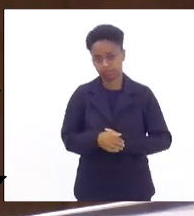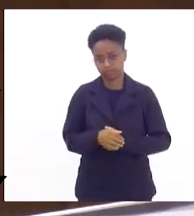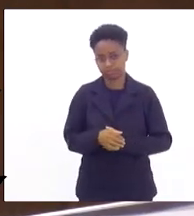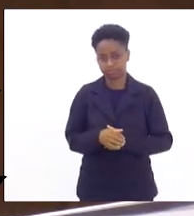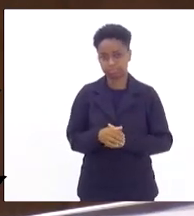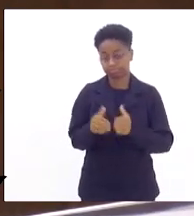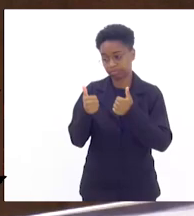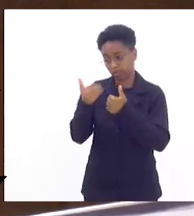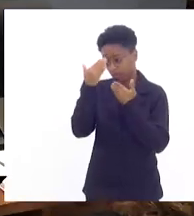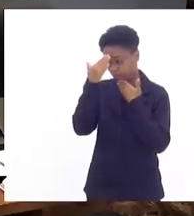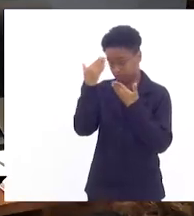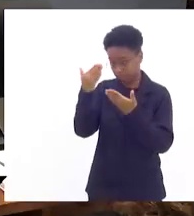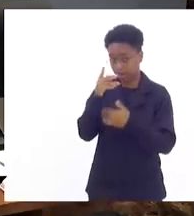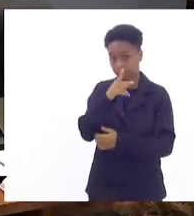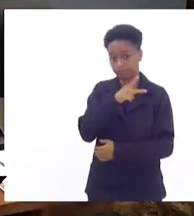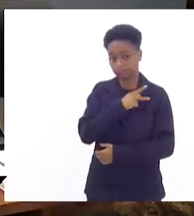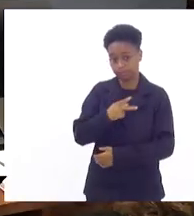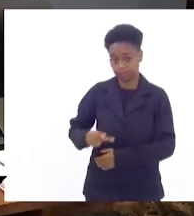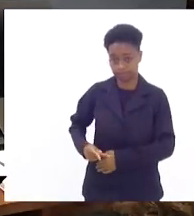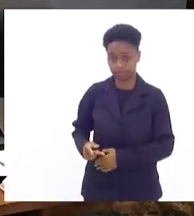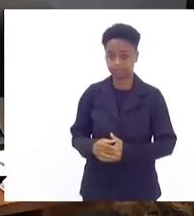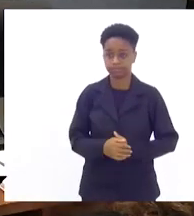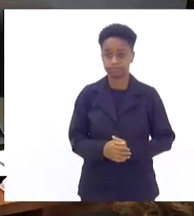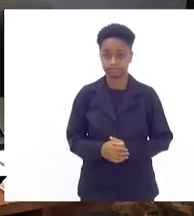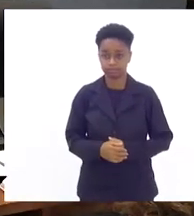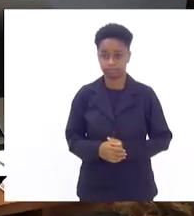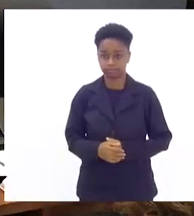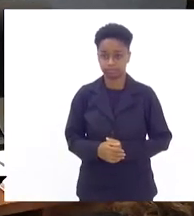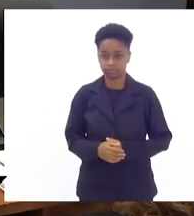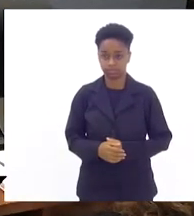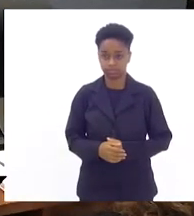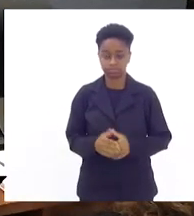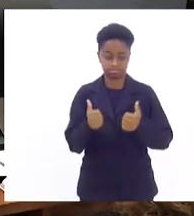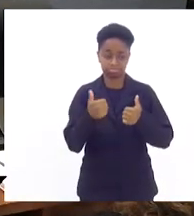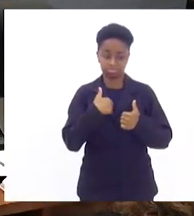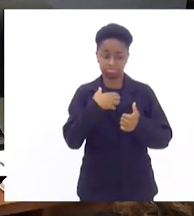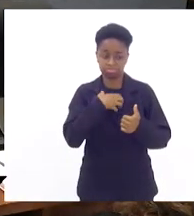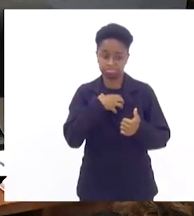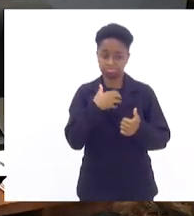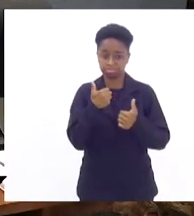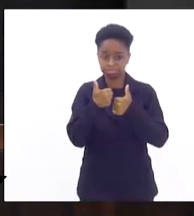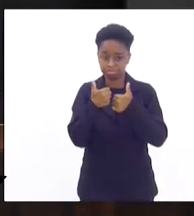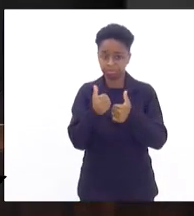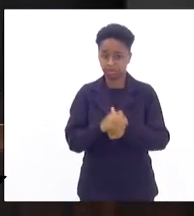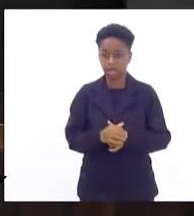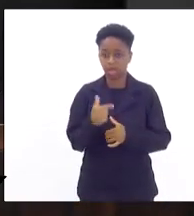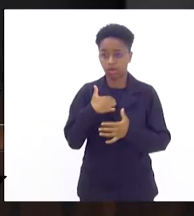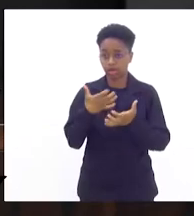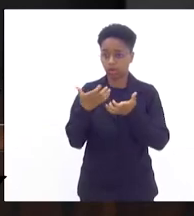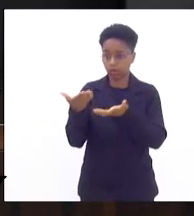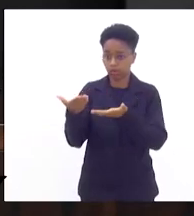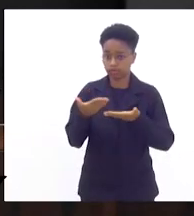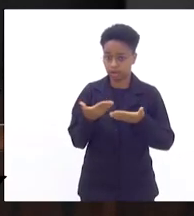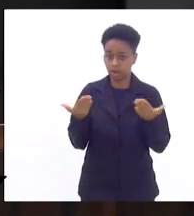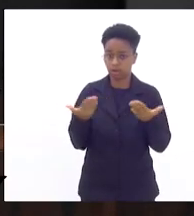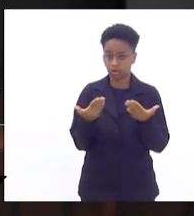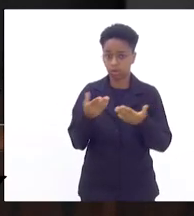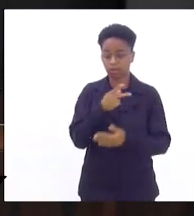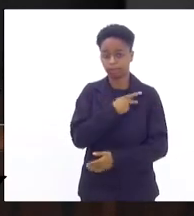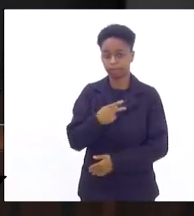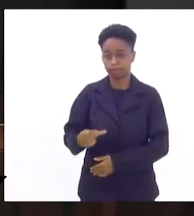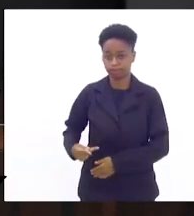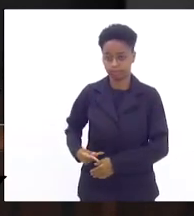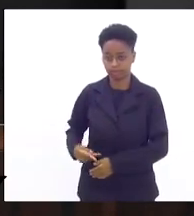presidente. Obrigado. Duplo satisfeito. Tá bom? Muito obrigado, bom dia a todos. Quero convidar agora o